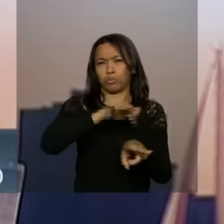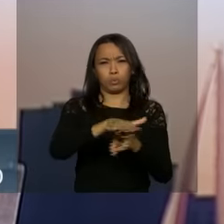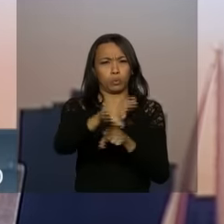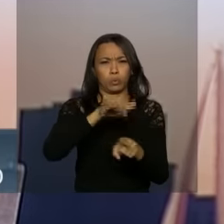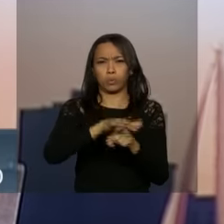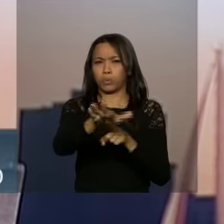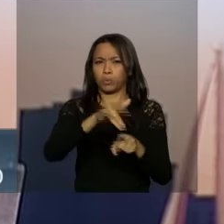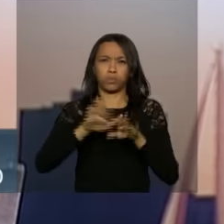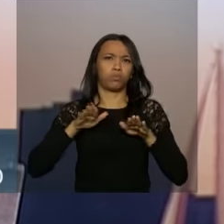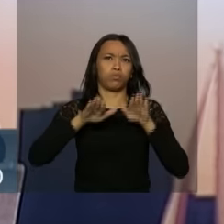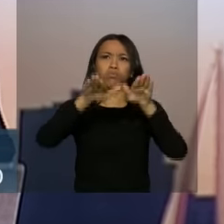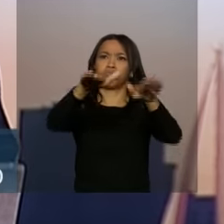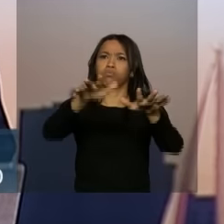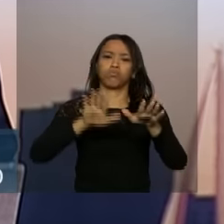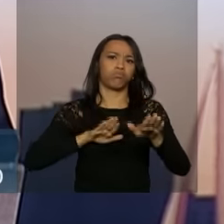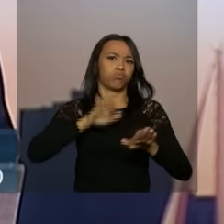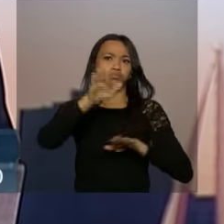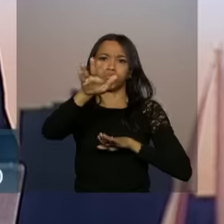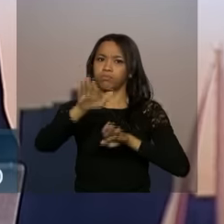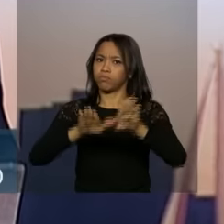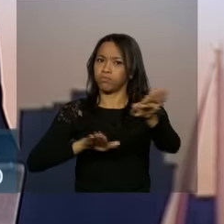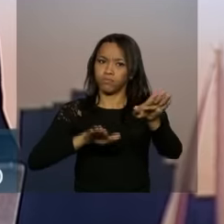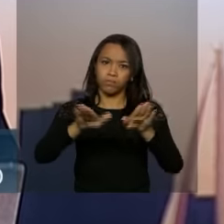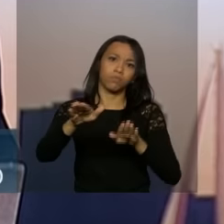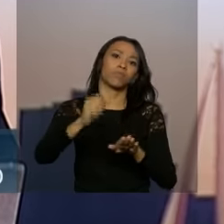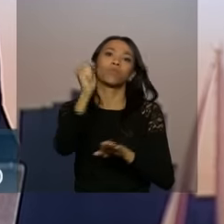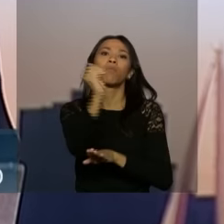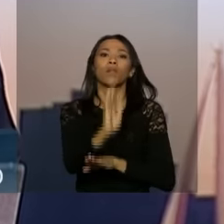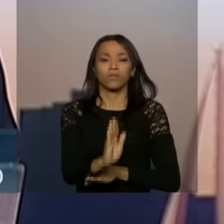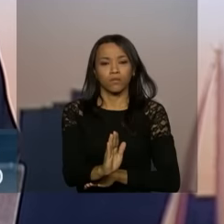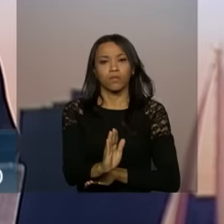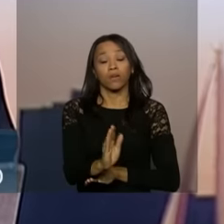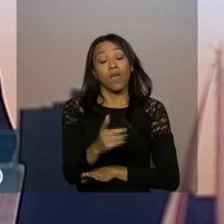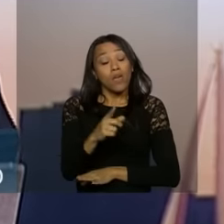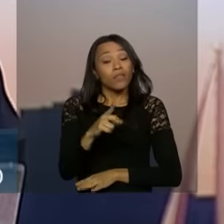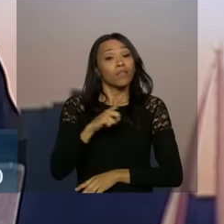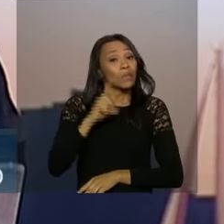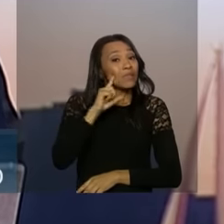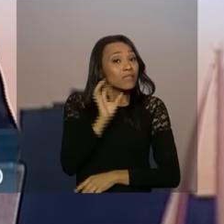nos aeroportos brasileiros. Eu tenho certeza